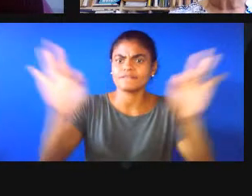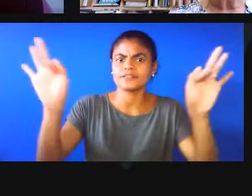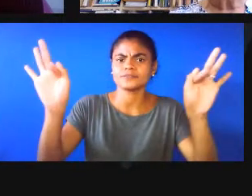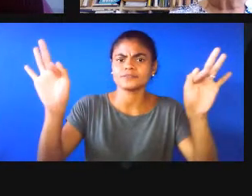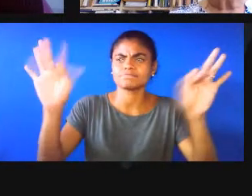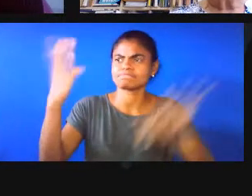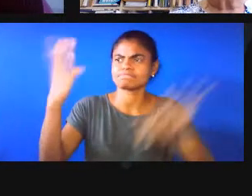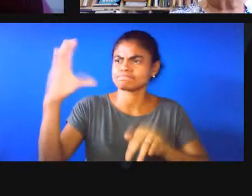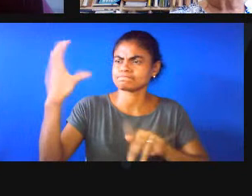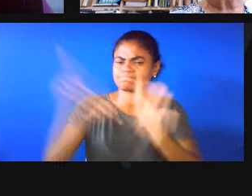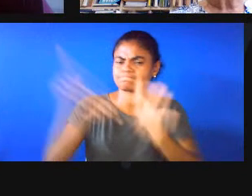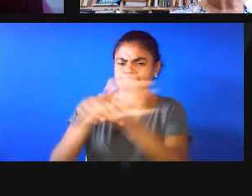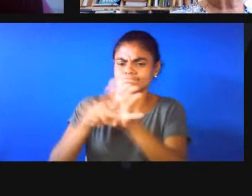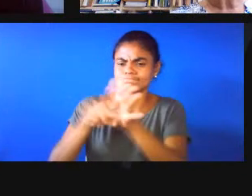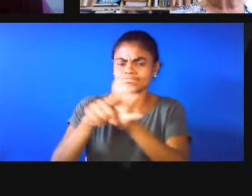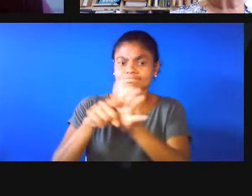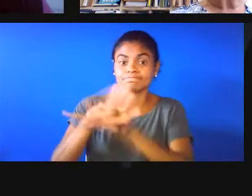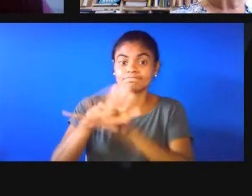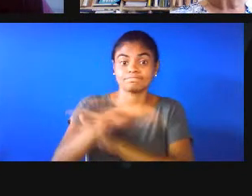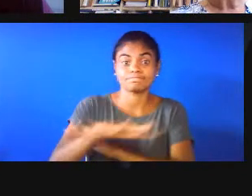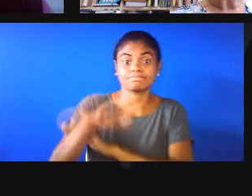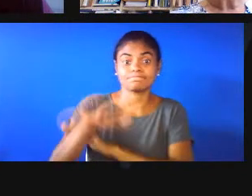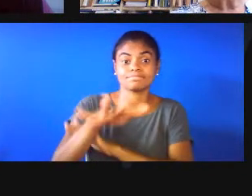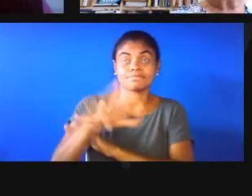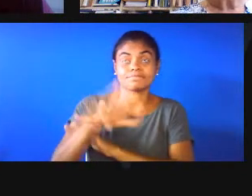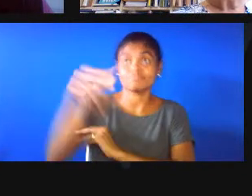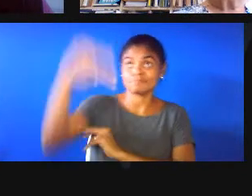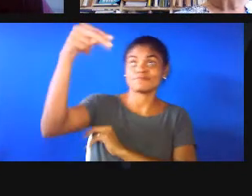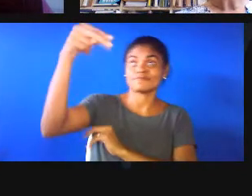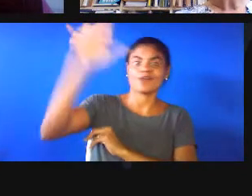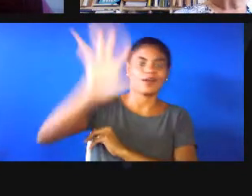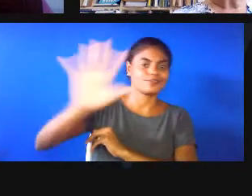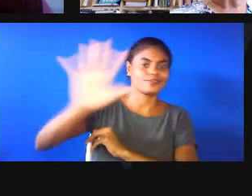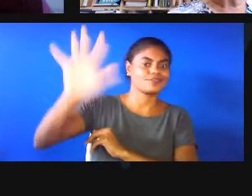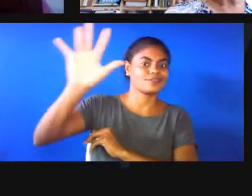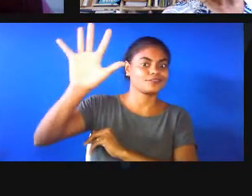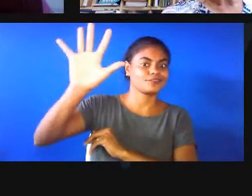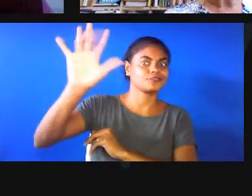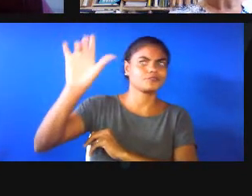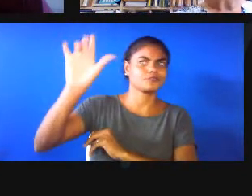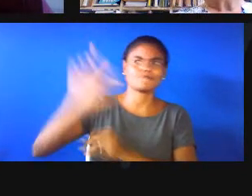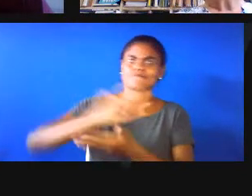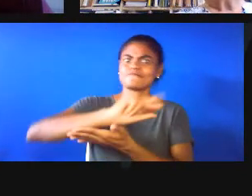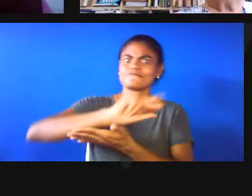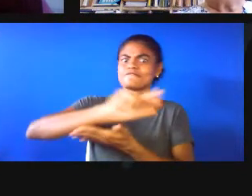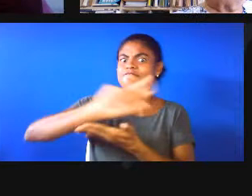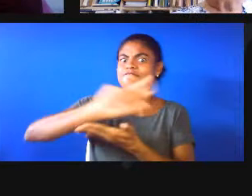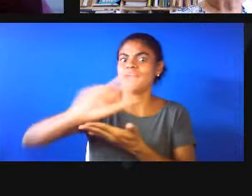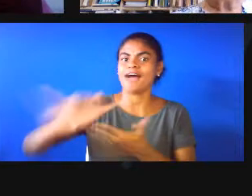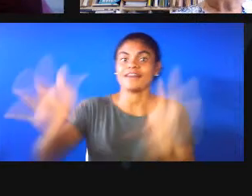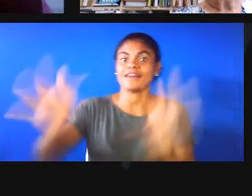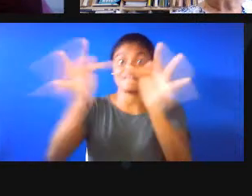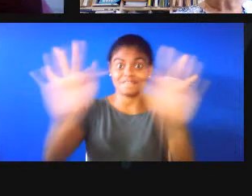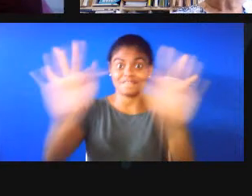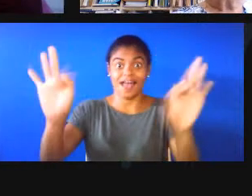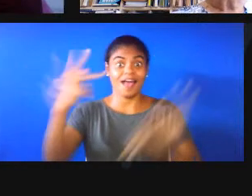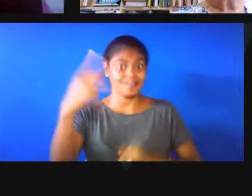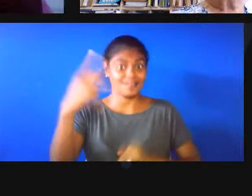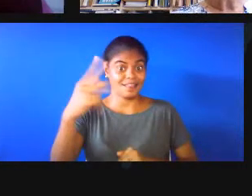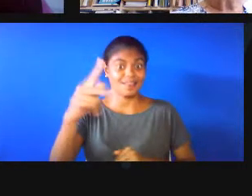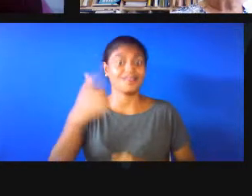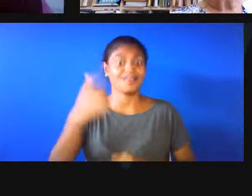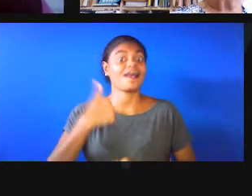Nordeste é Nordeste mesmo. Muitas dessas expressões, né? Nós usamos aqui em São Luís, né? Ah. Hoje,